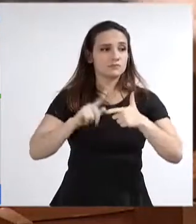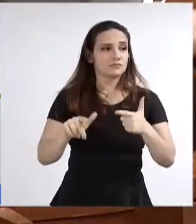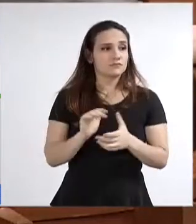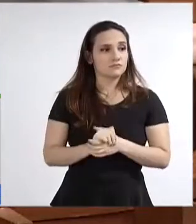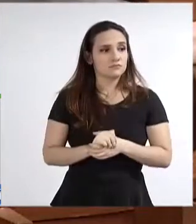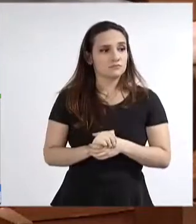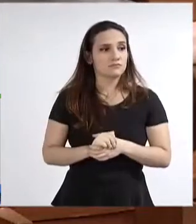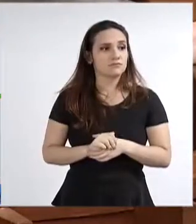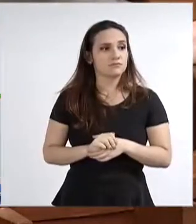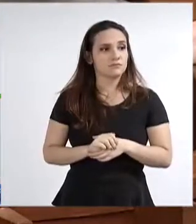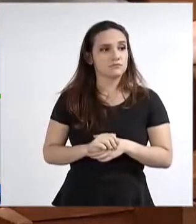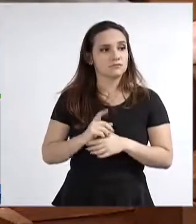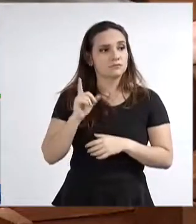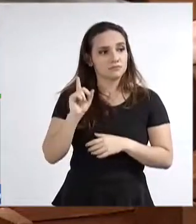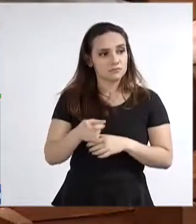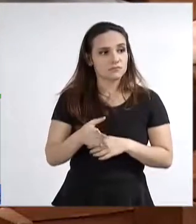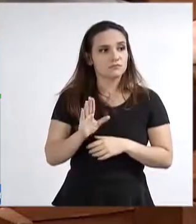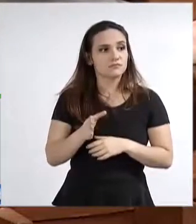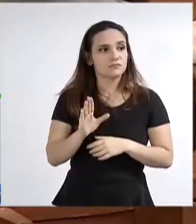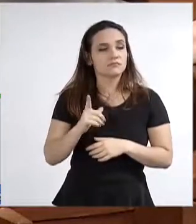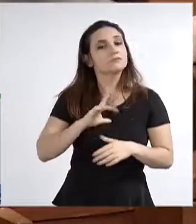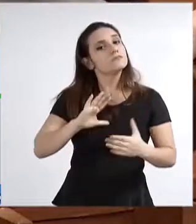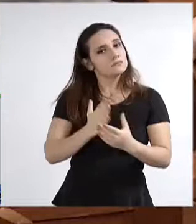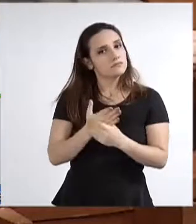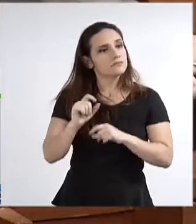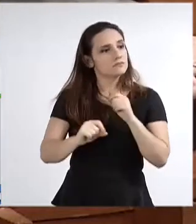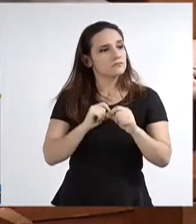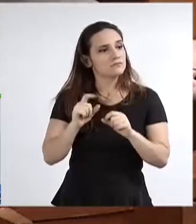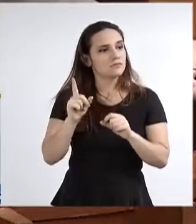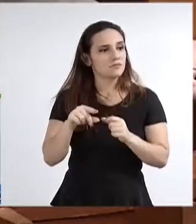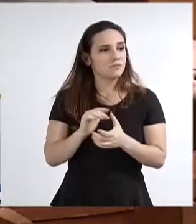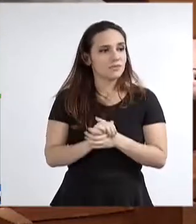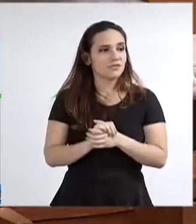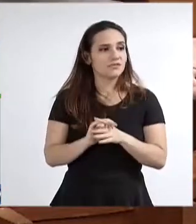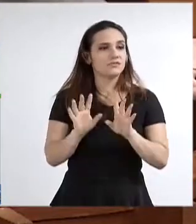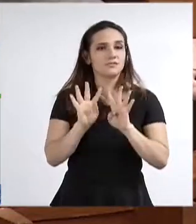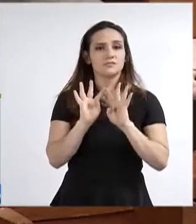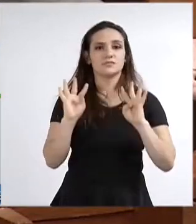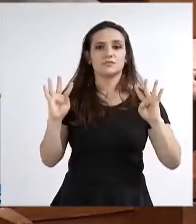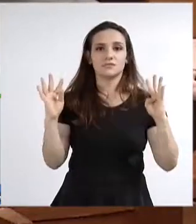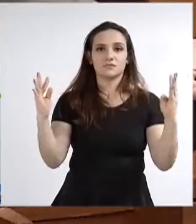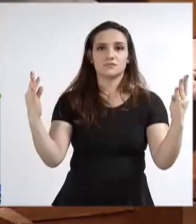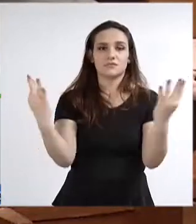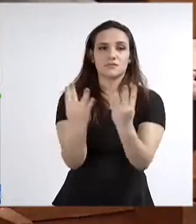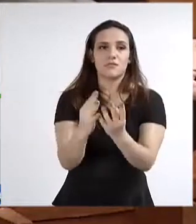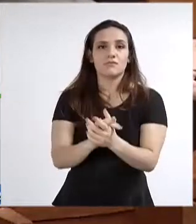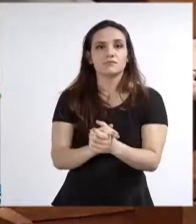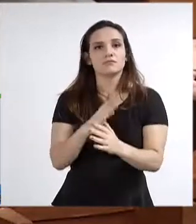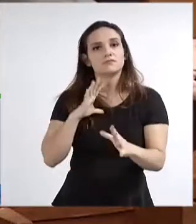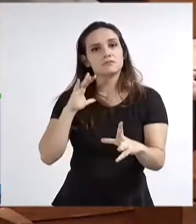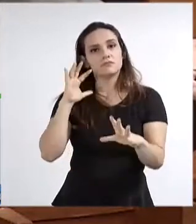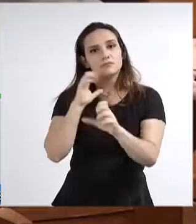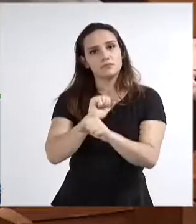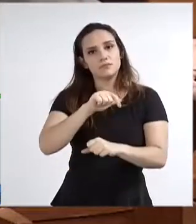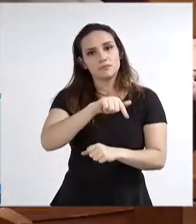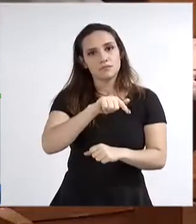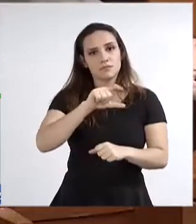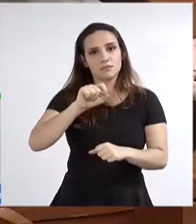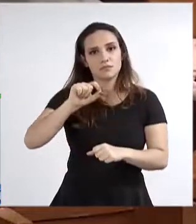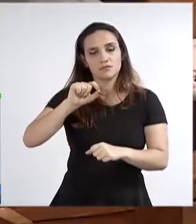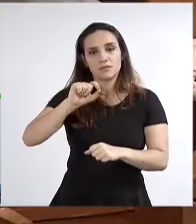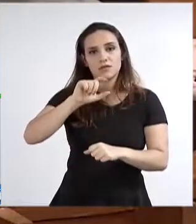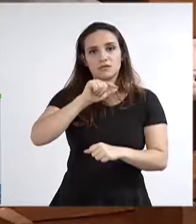porque essa questão está judicializada, que é dos aproximadamente 7.500 presos